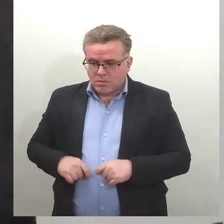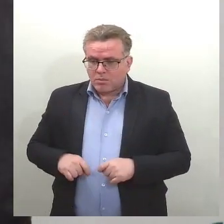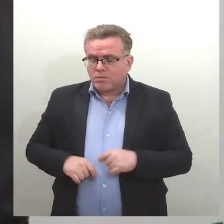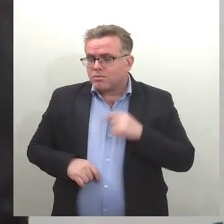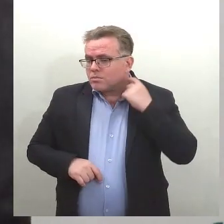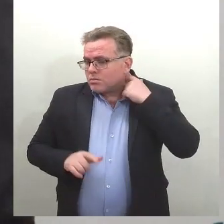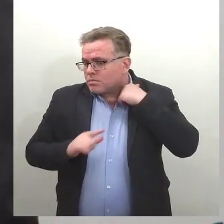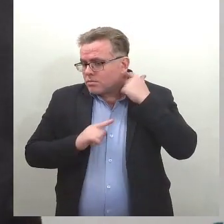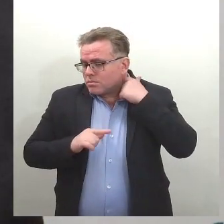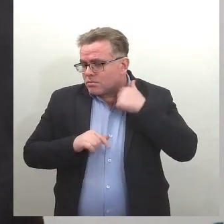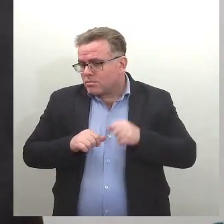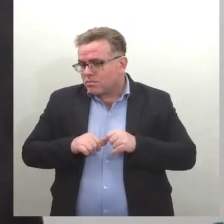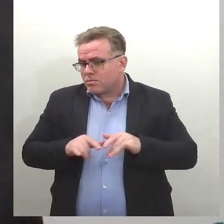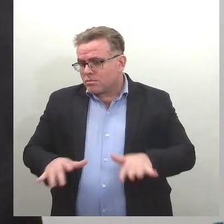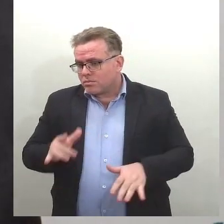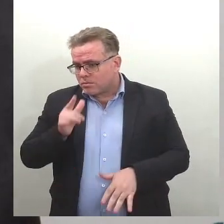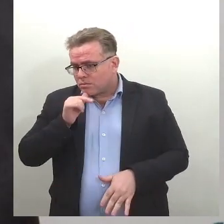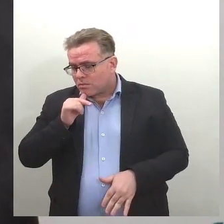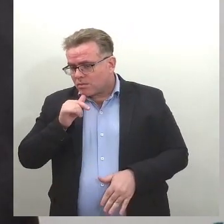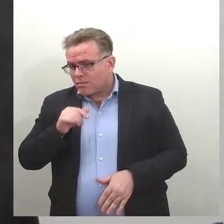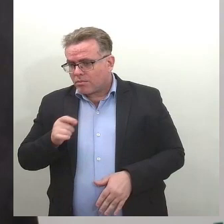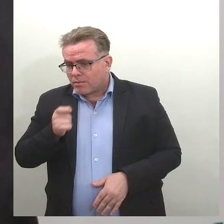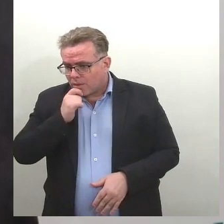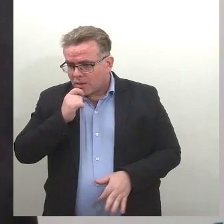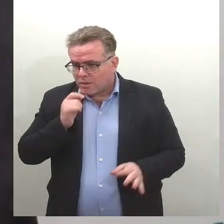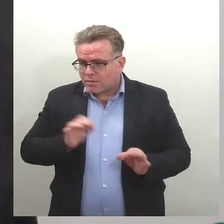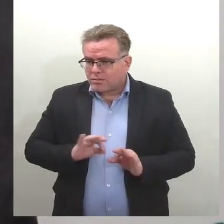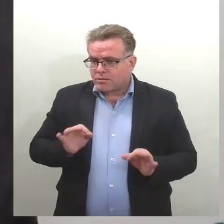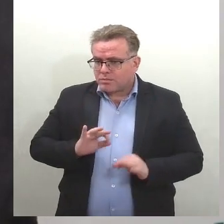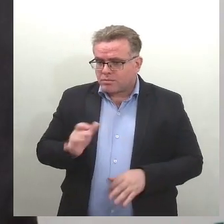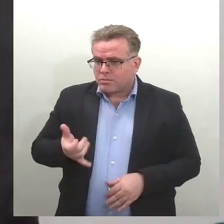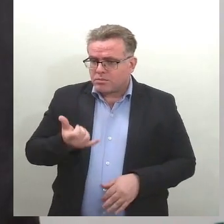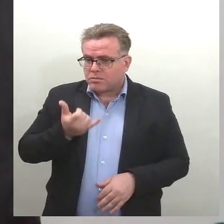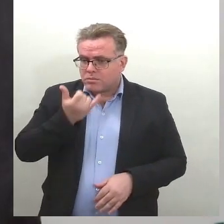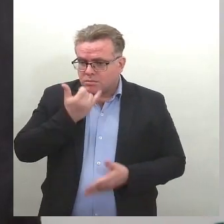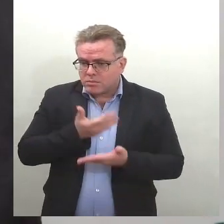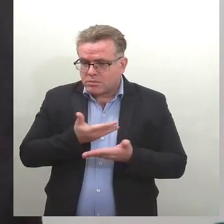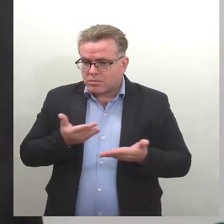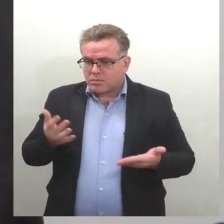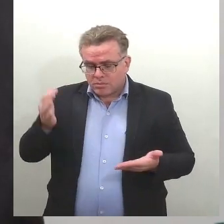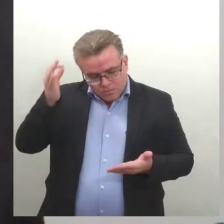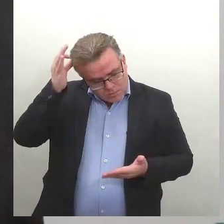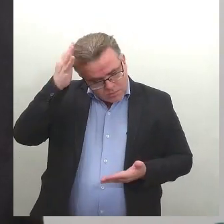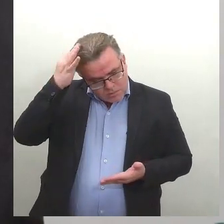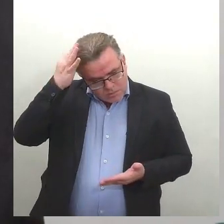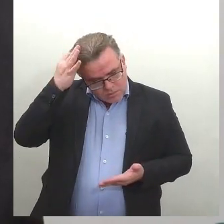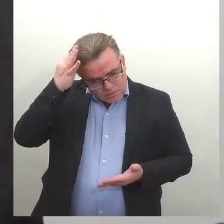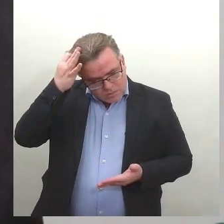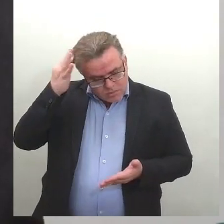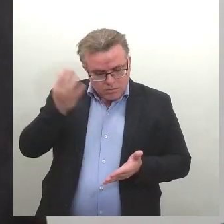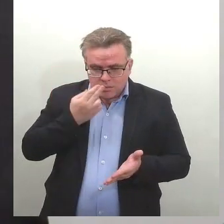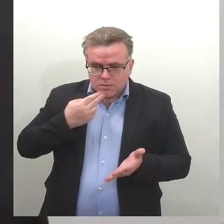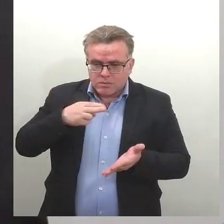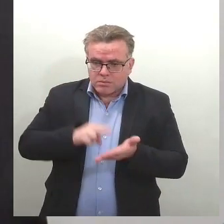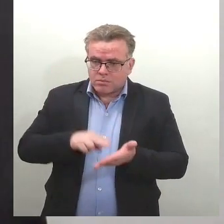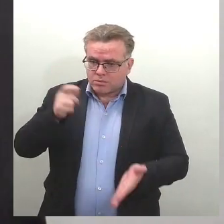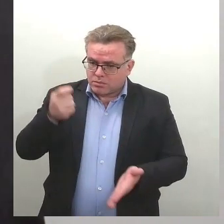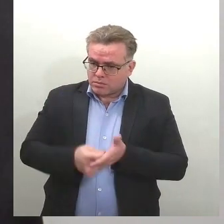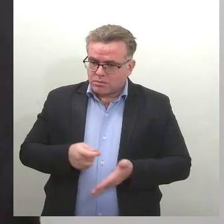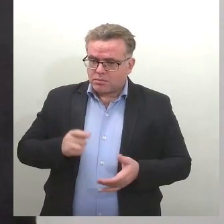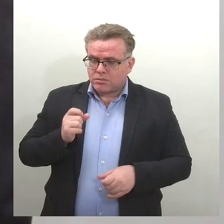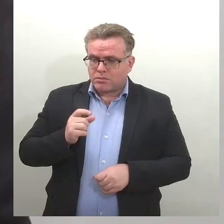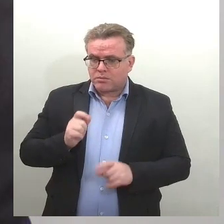chega e que, infelizmente, a fatura chega todo mês, independente de a água chegar ou não. Então, esse é um